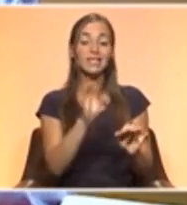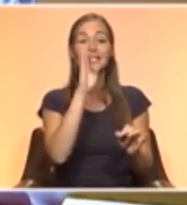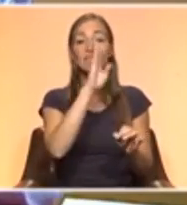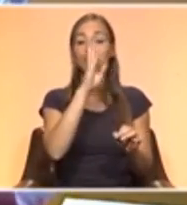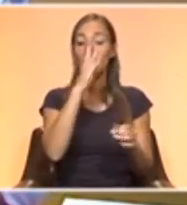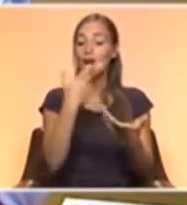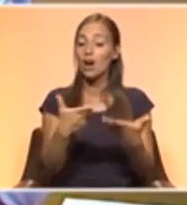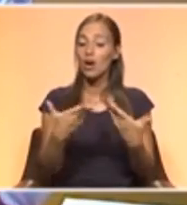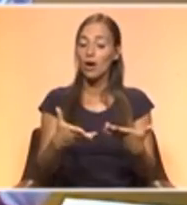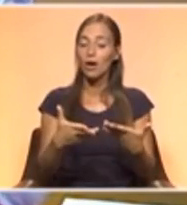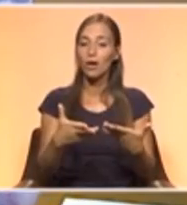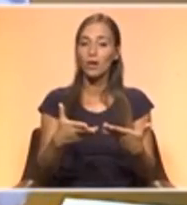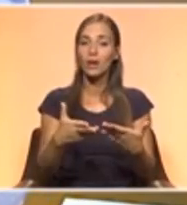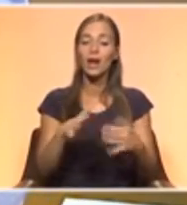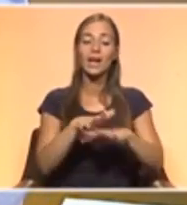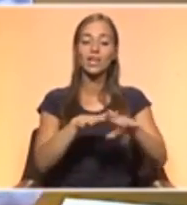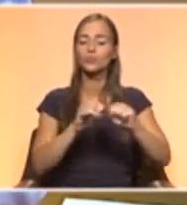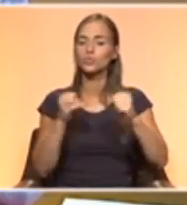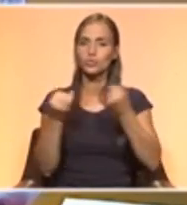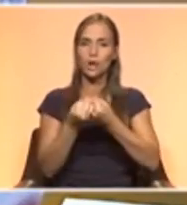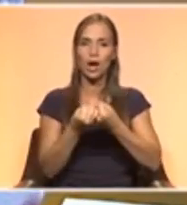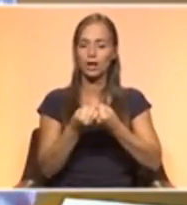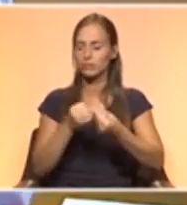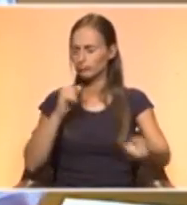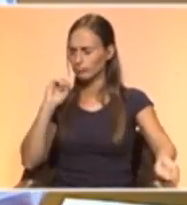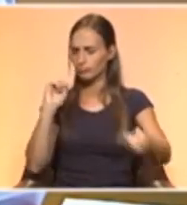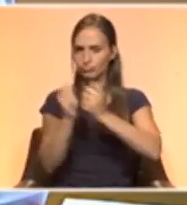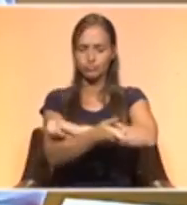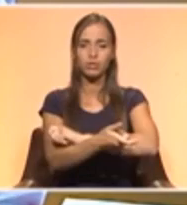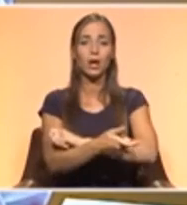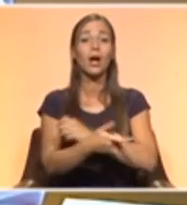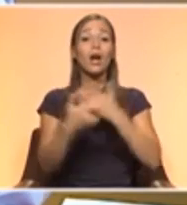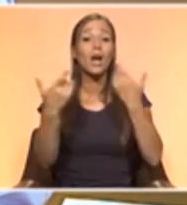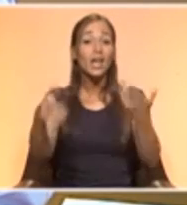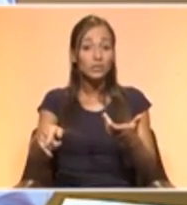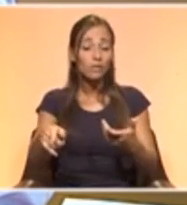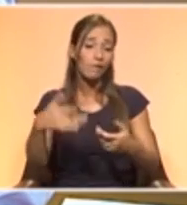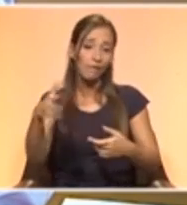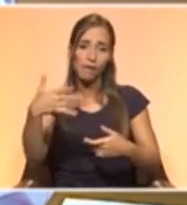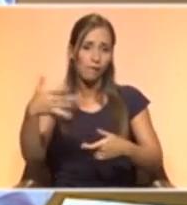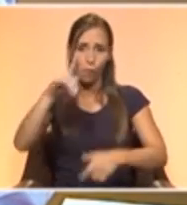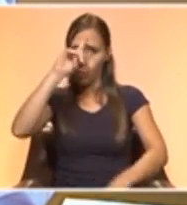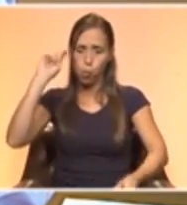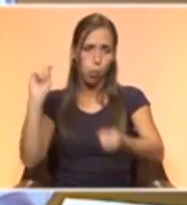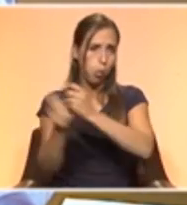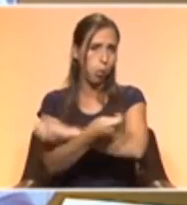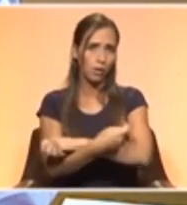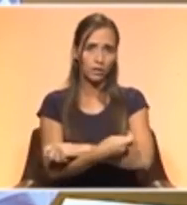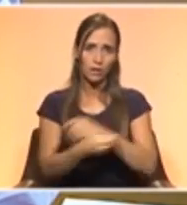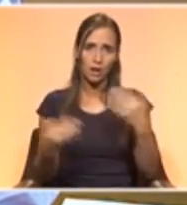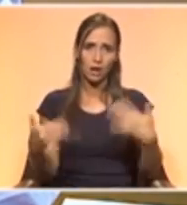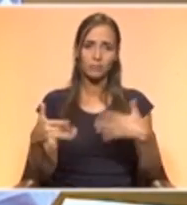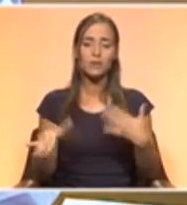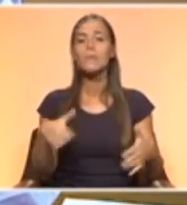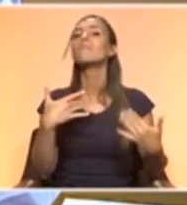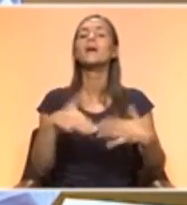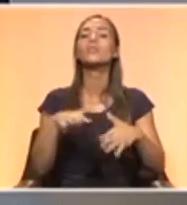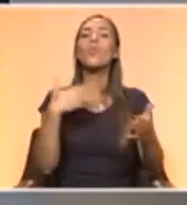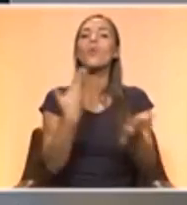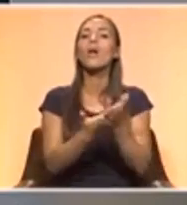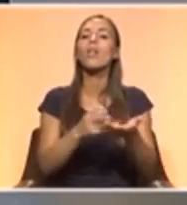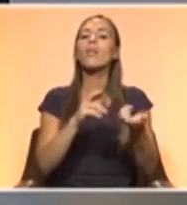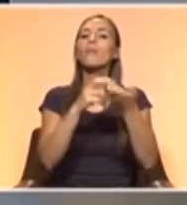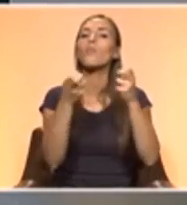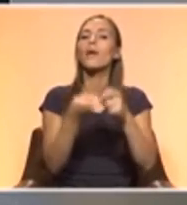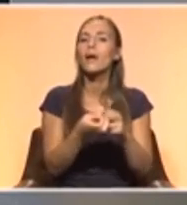à revolução social das redes sociais Então esta revolução será muito maior portanto se nós pensar desafios é que ela coloca nomeadamente na